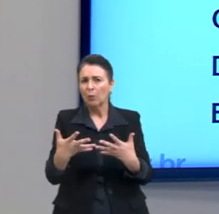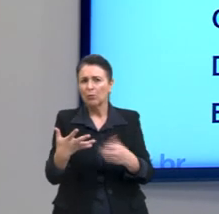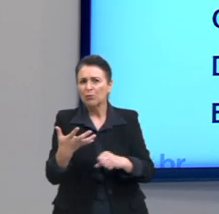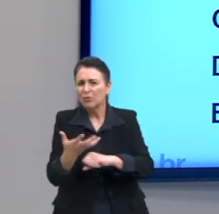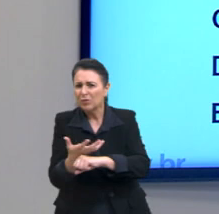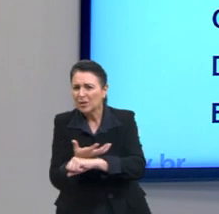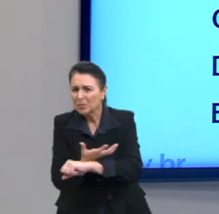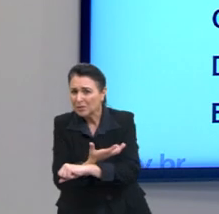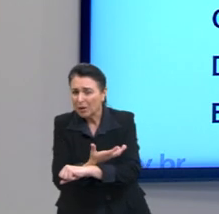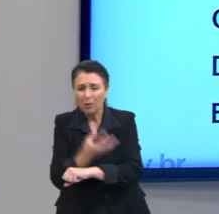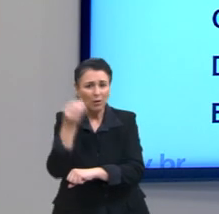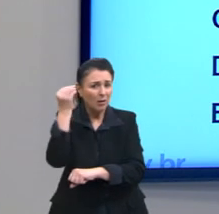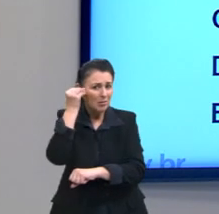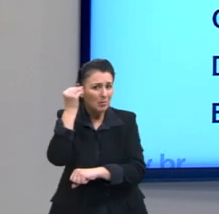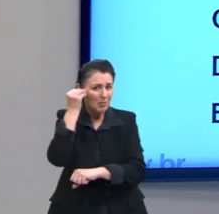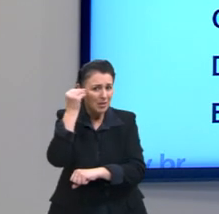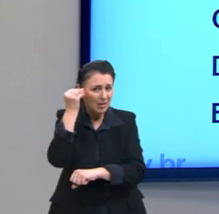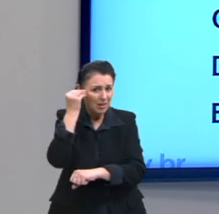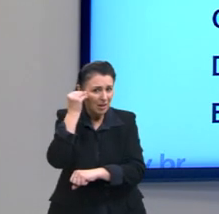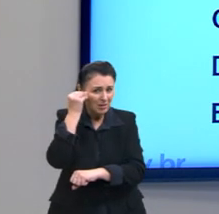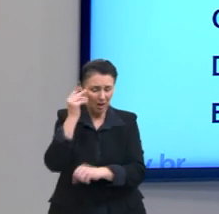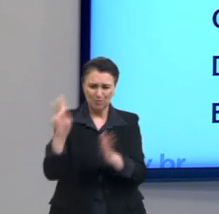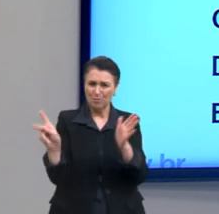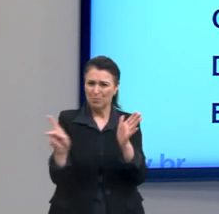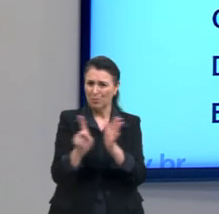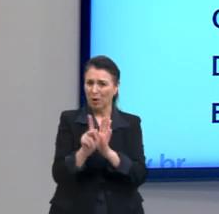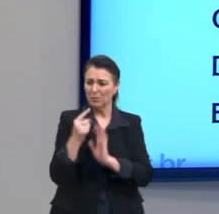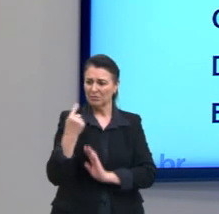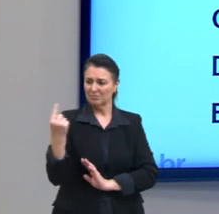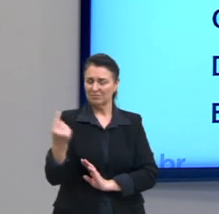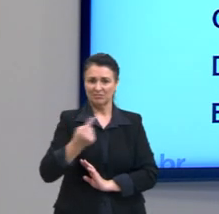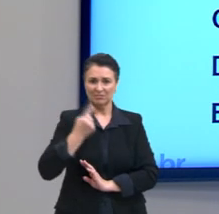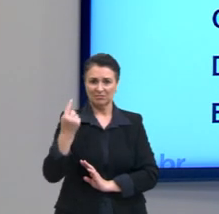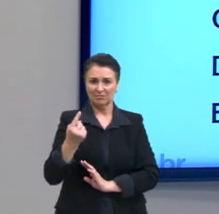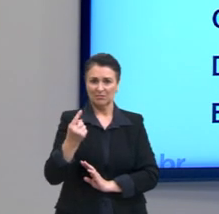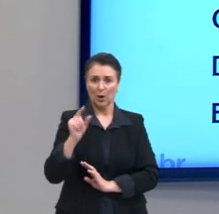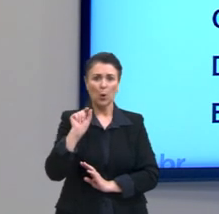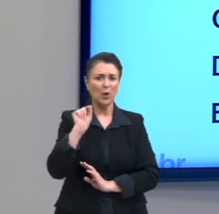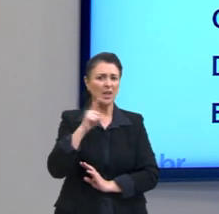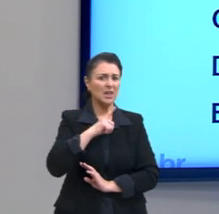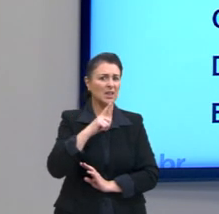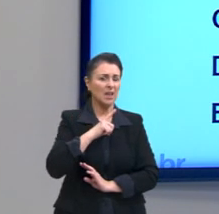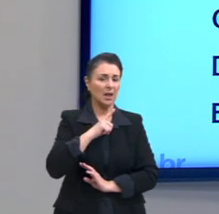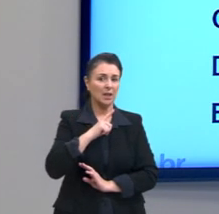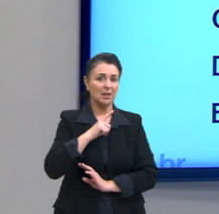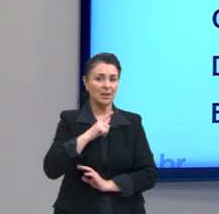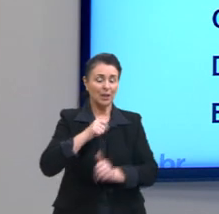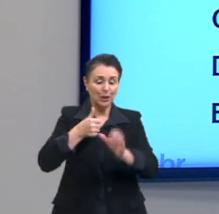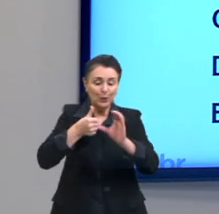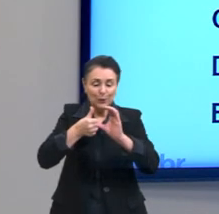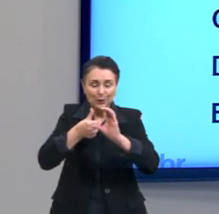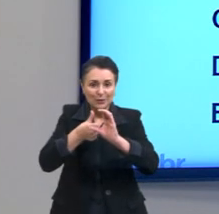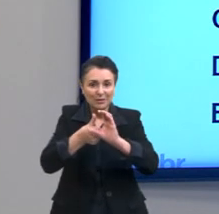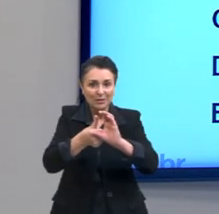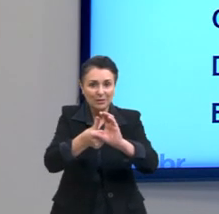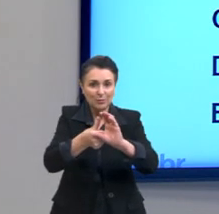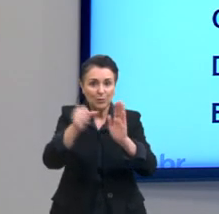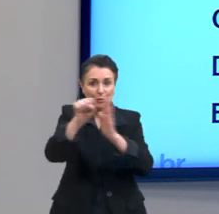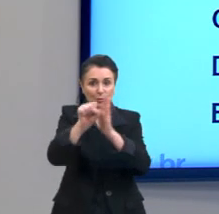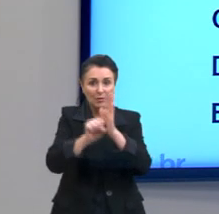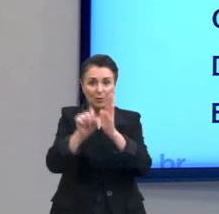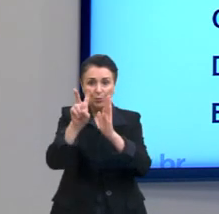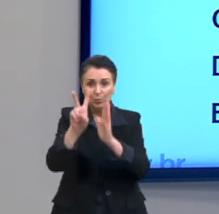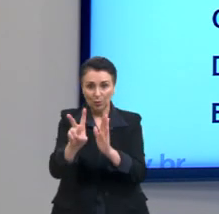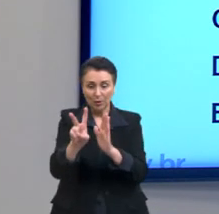às experiências intensamente individuais que brigava do que que ele tá falando do cristianismo né que no século